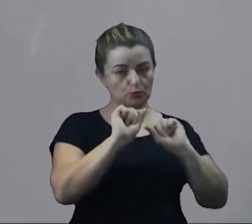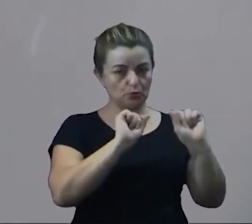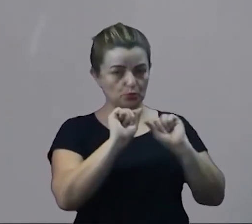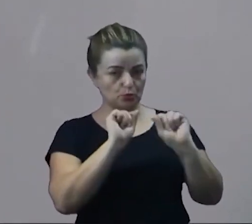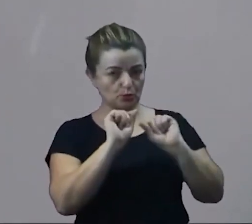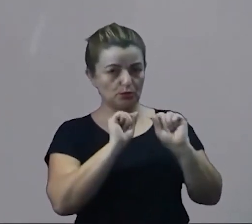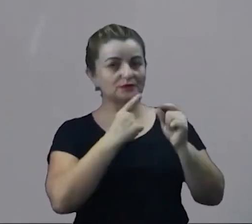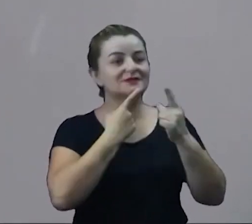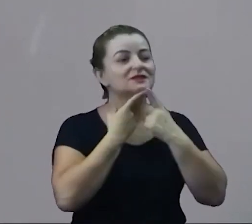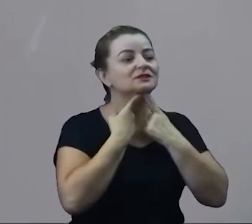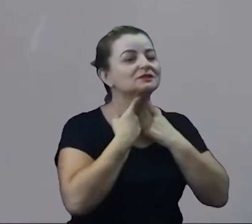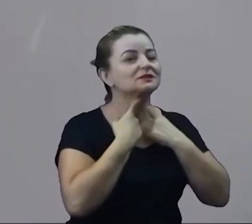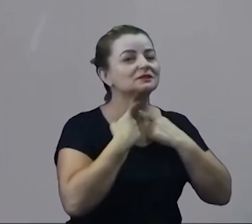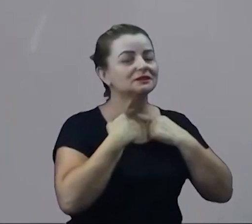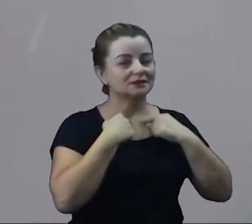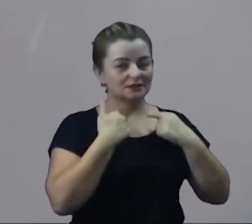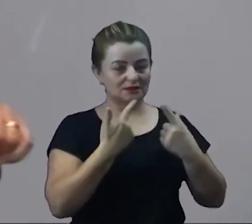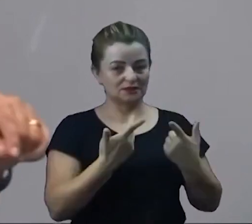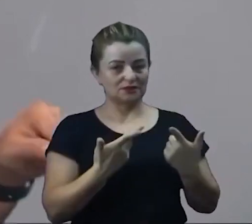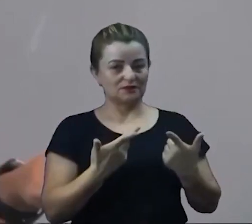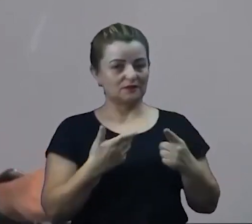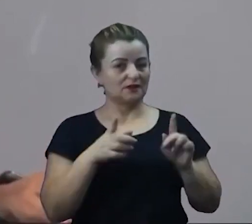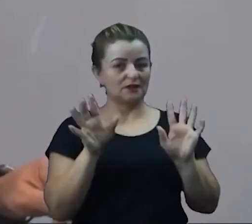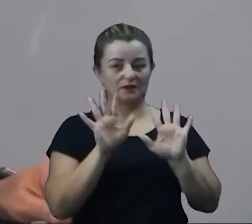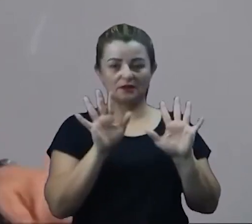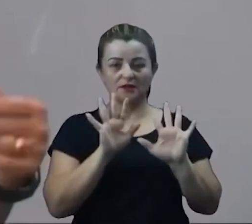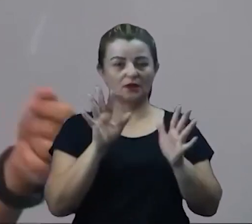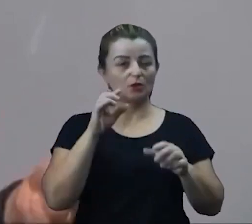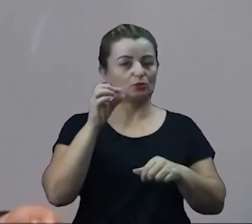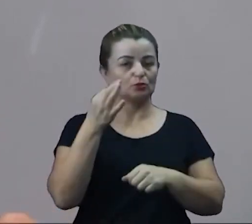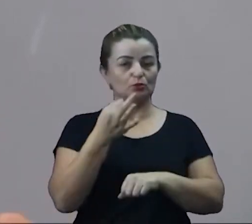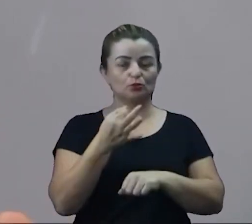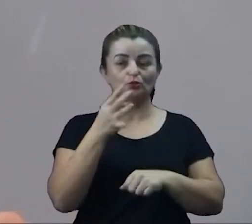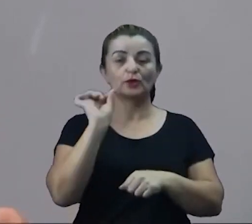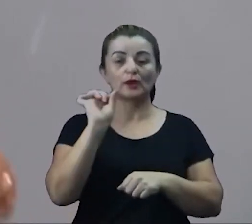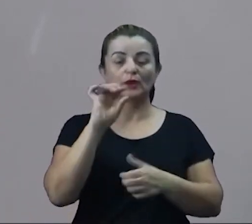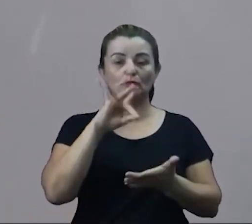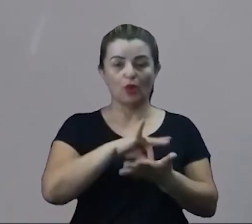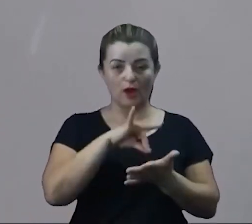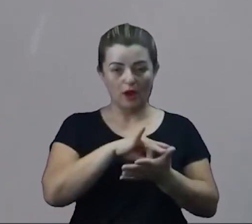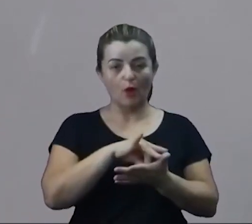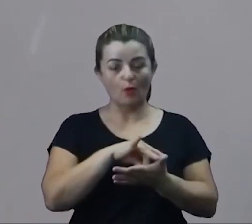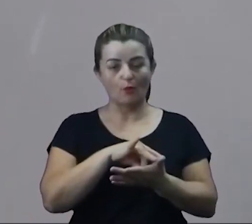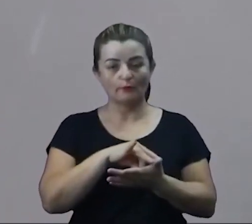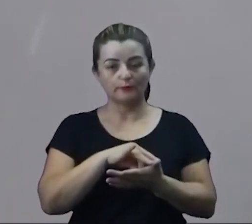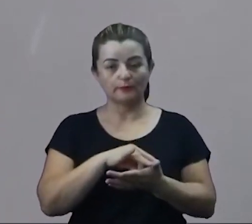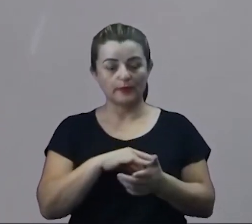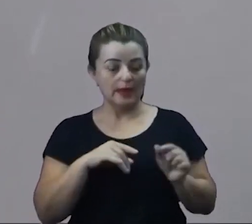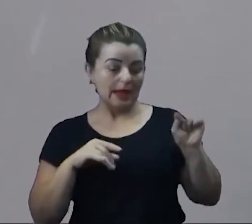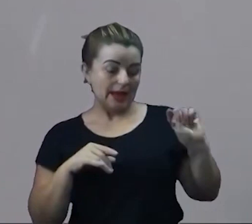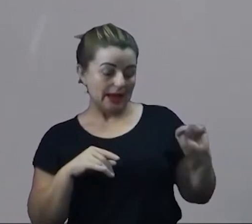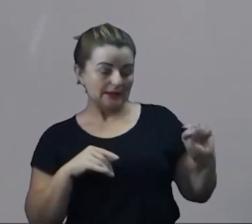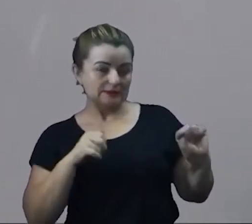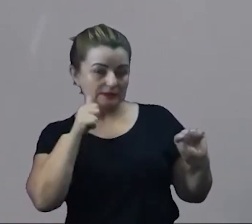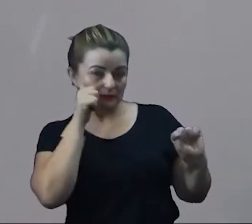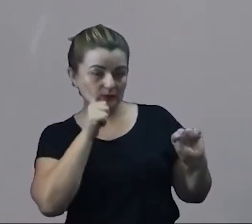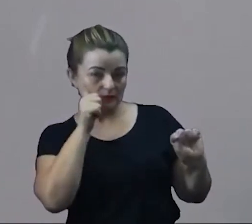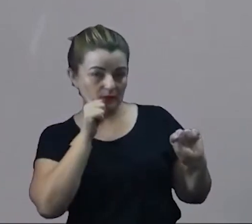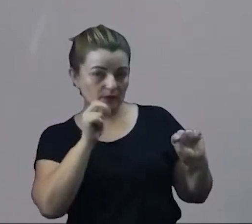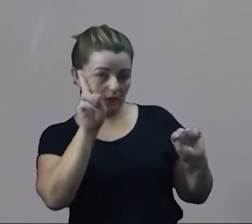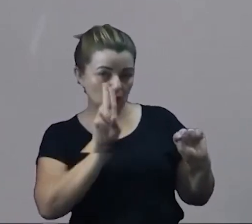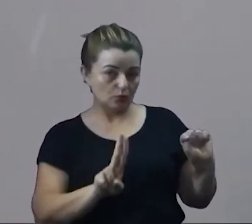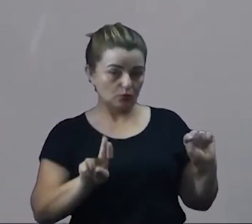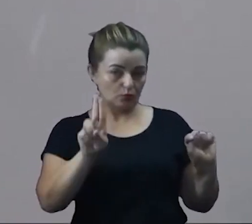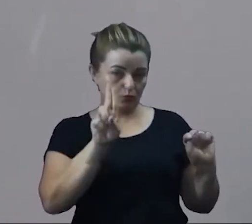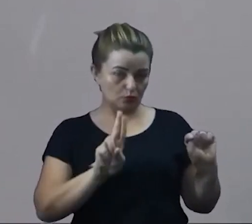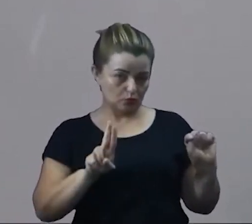ele desejava registrar e não da prática real, da observação real. Essa mulher, ela